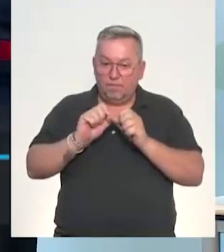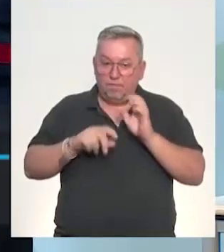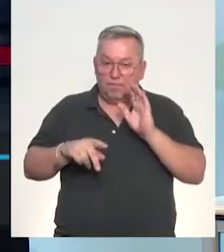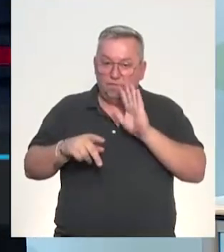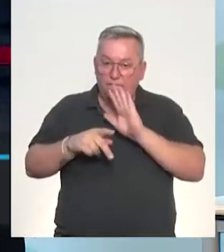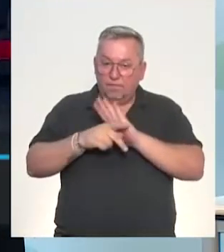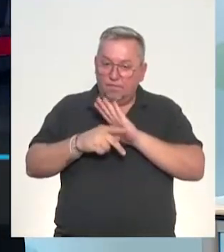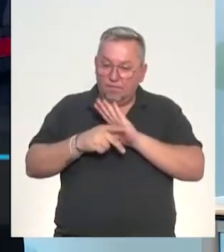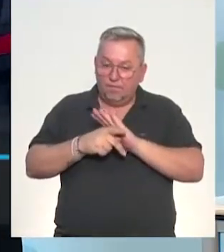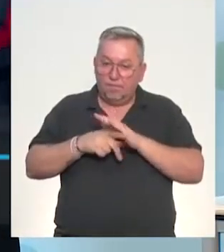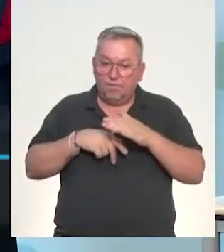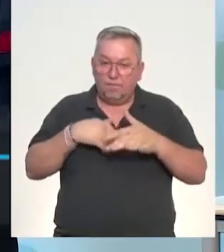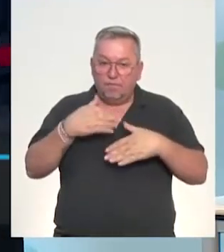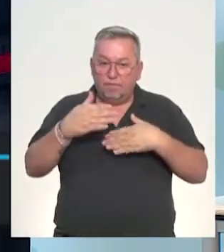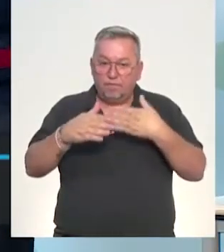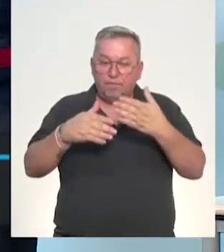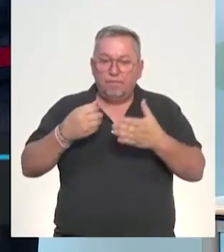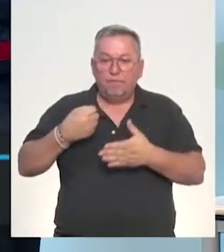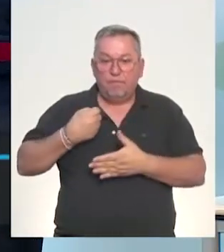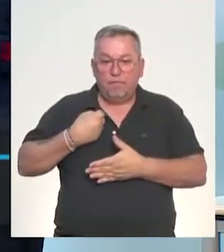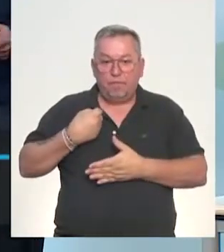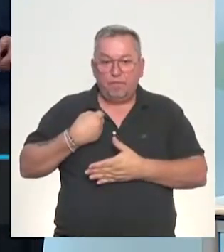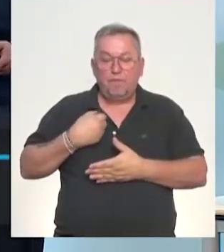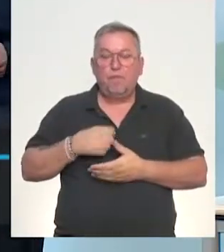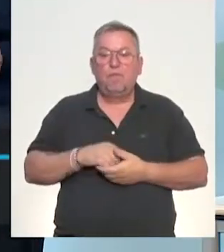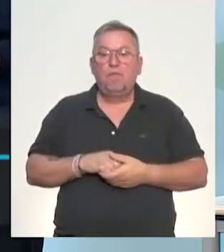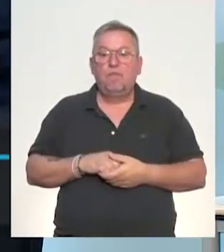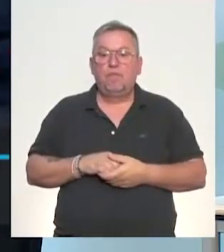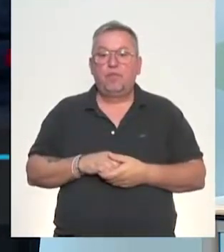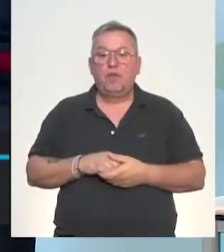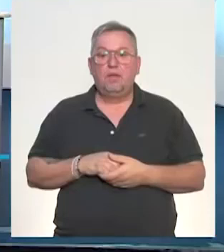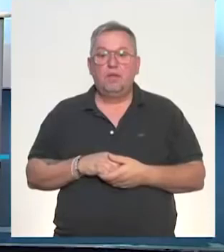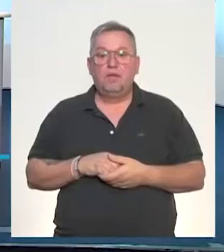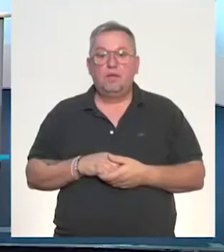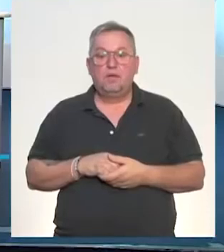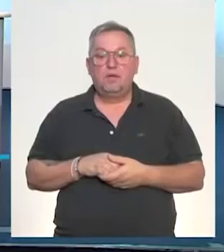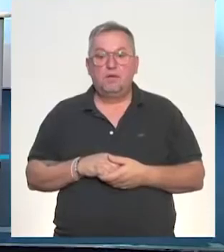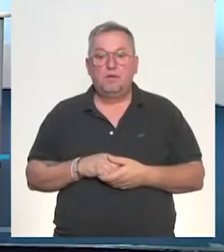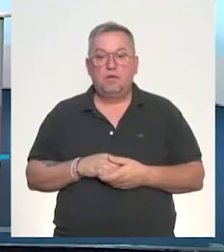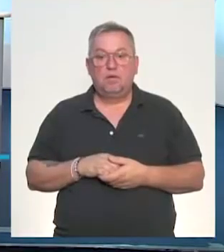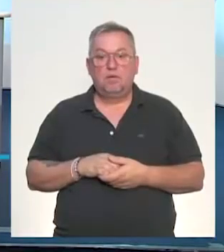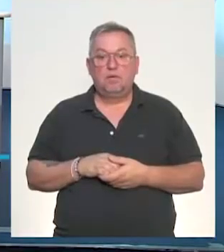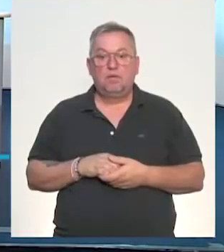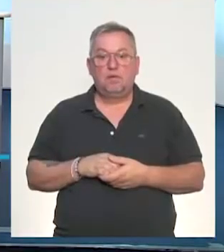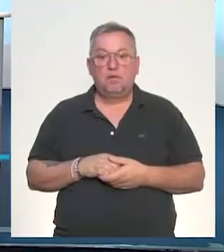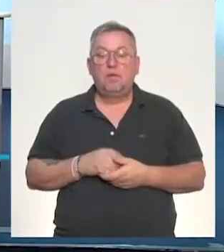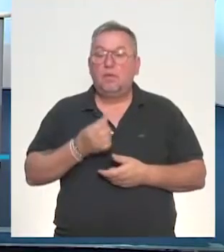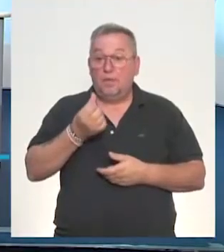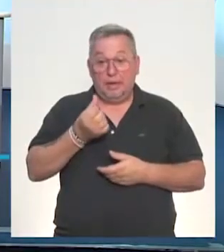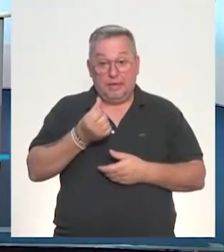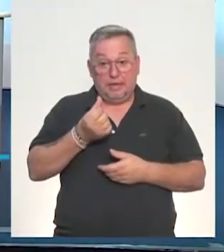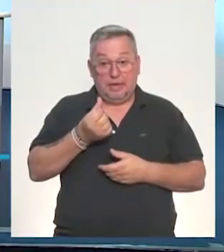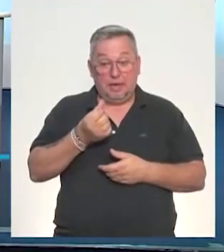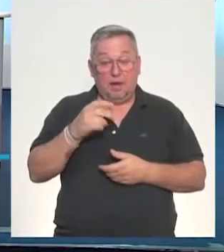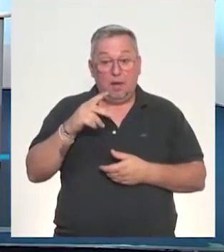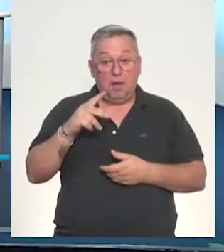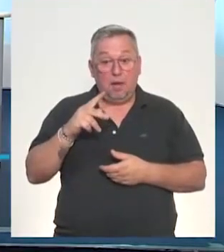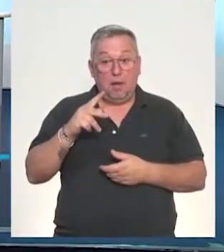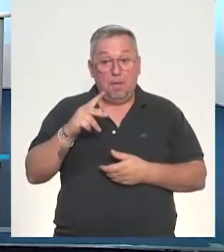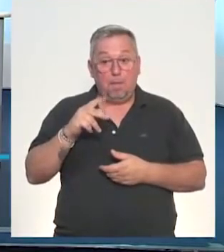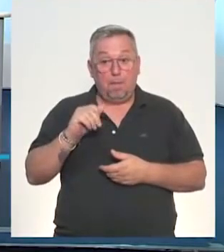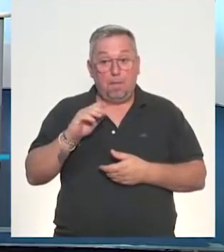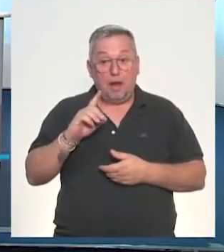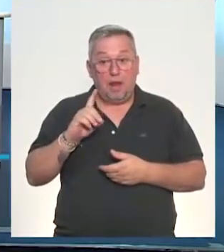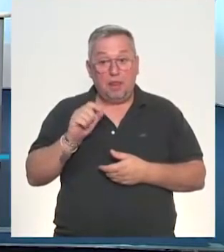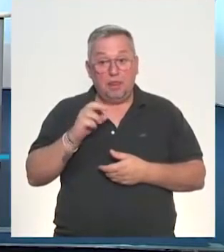da sequência numérica e da lei de formação. Tudo bem? Sim, então o 6 é o padrão. 6 é o padrão, é a regularidade, aquele